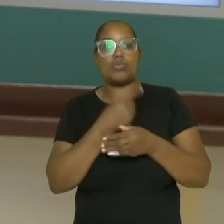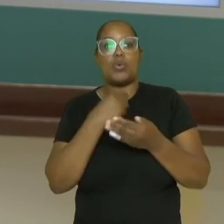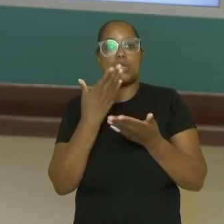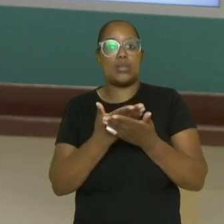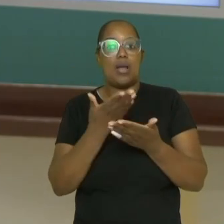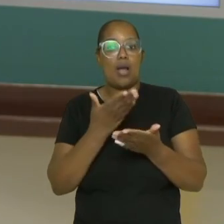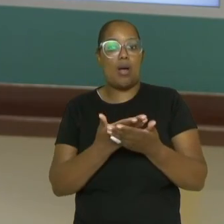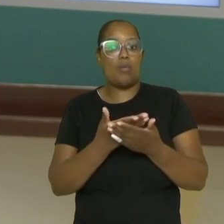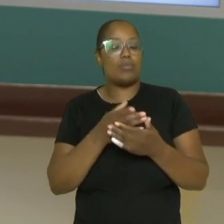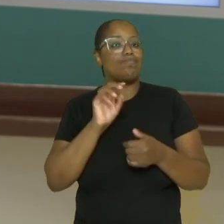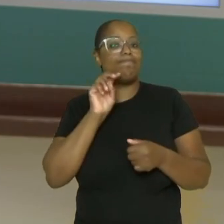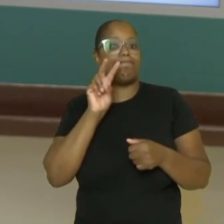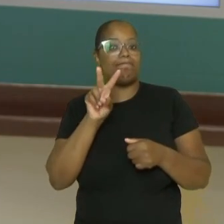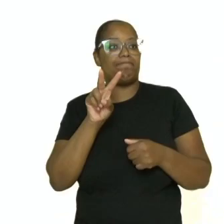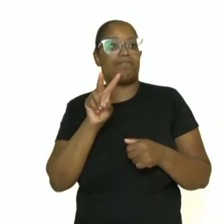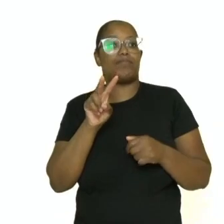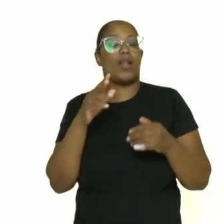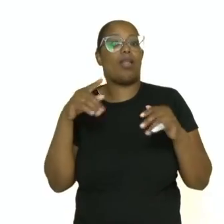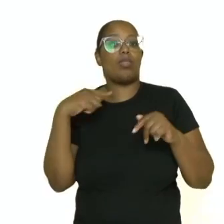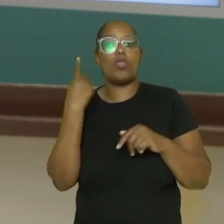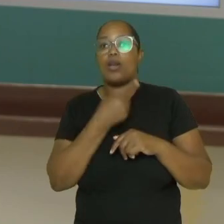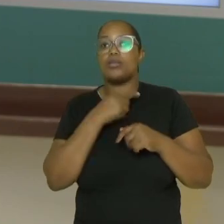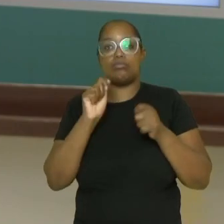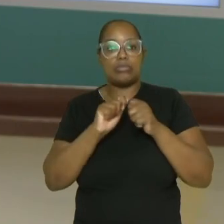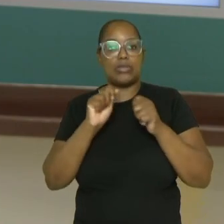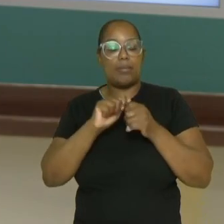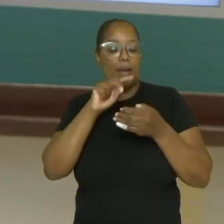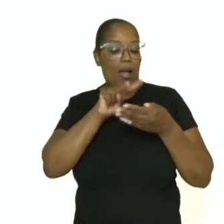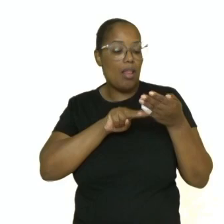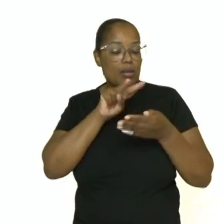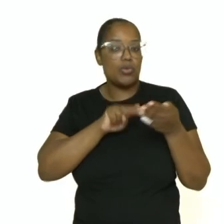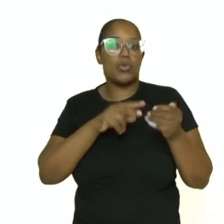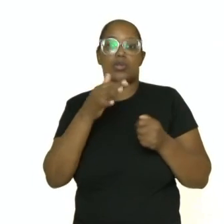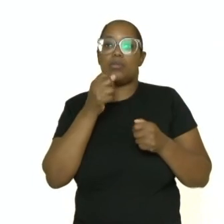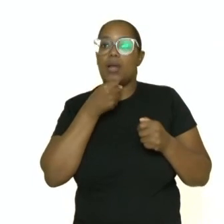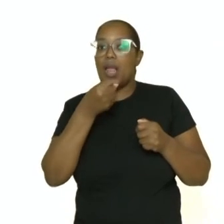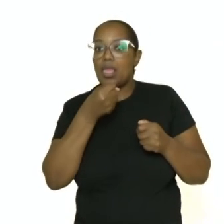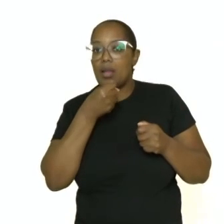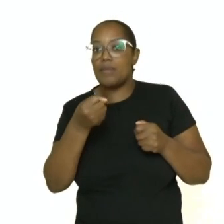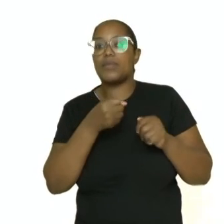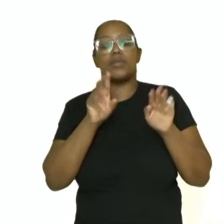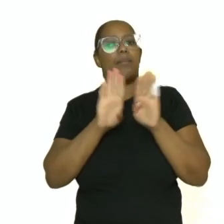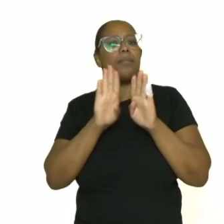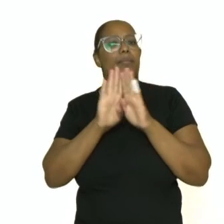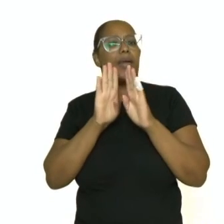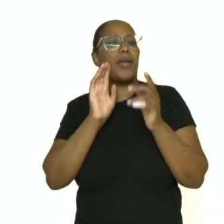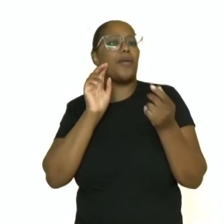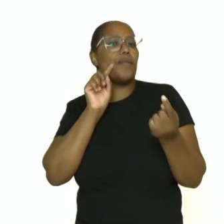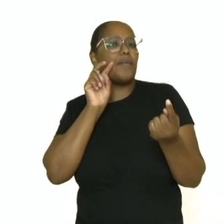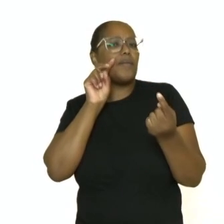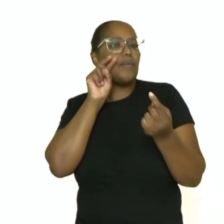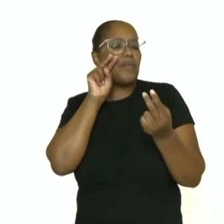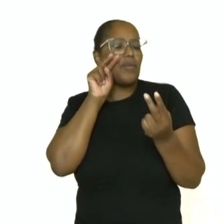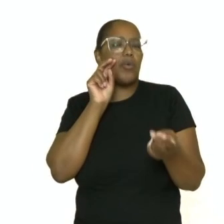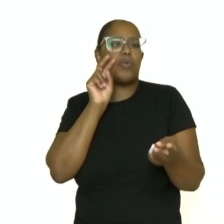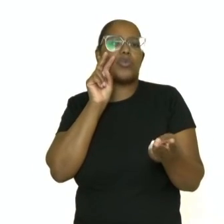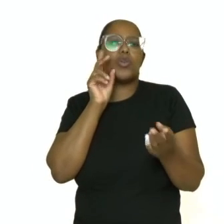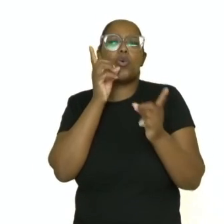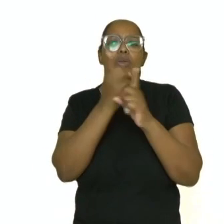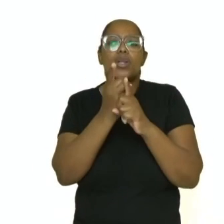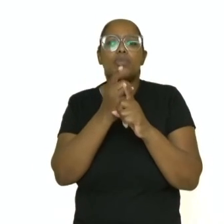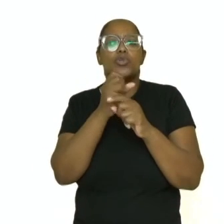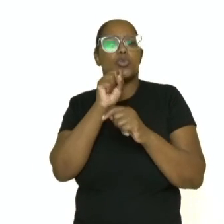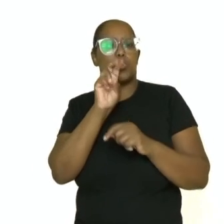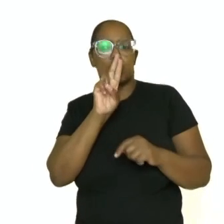lá. Então nós fizemos a leitura de uma entrevista, fizemos identificação do sujeito presente em alguns trechos